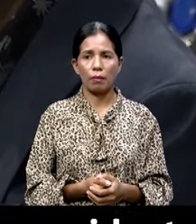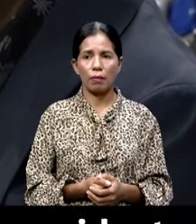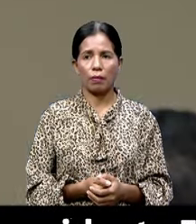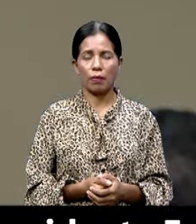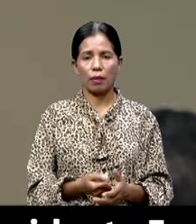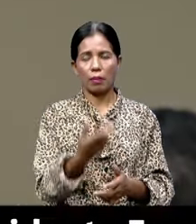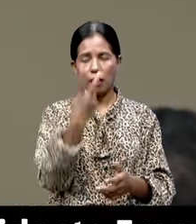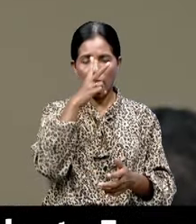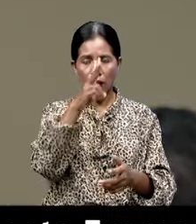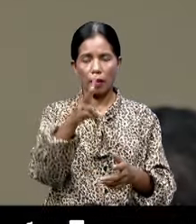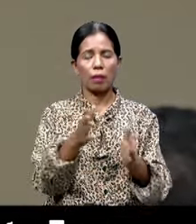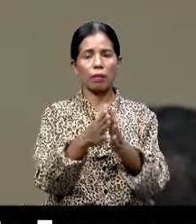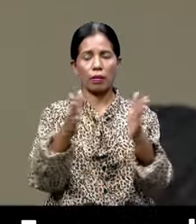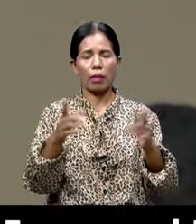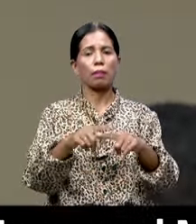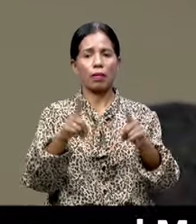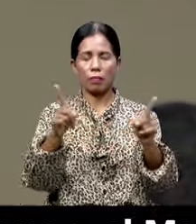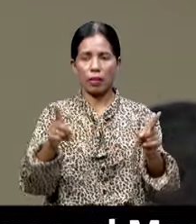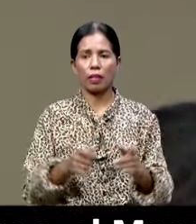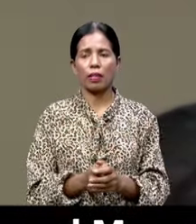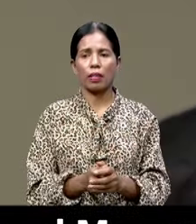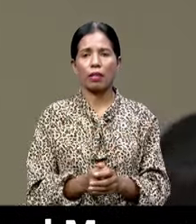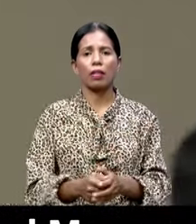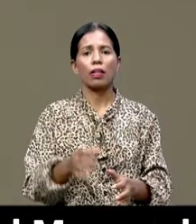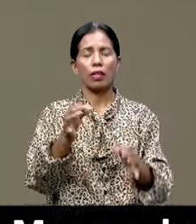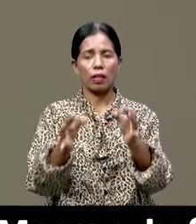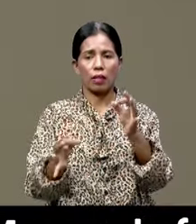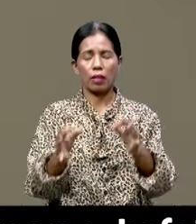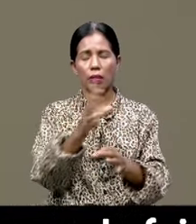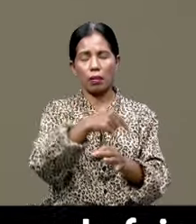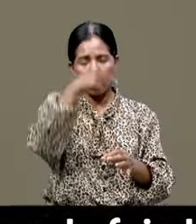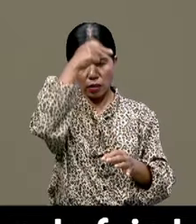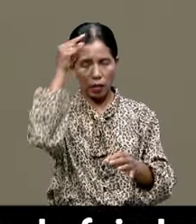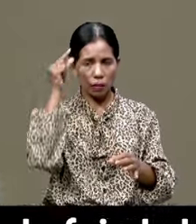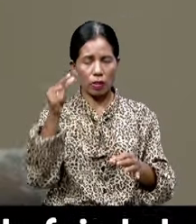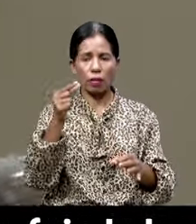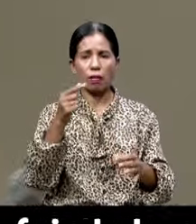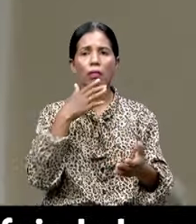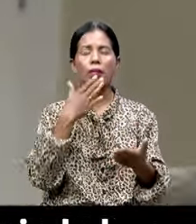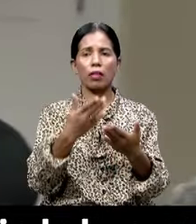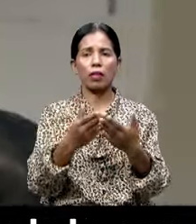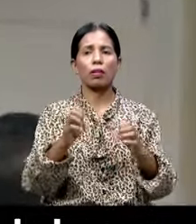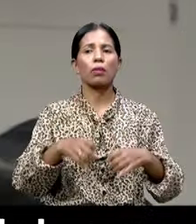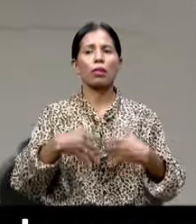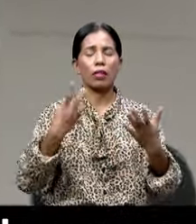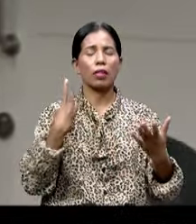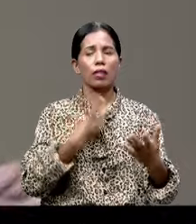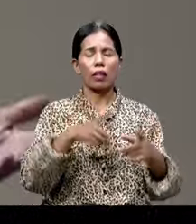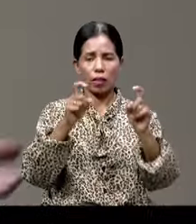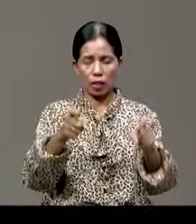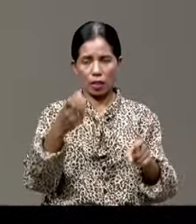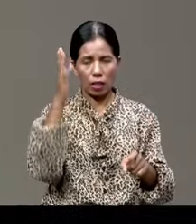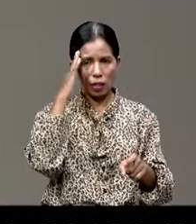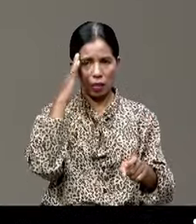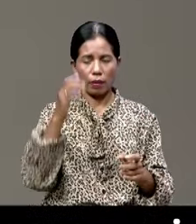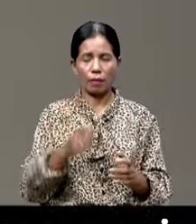amigo liu imi. Mas qualidade de graduação ne não sai, ele nem aqui de tingue.